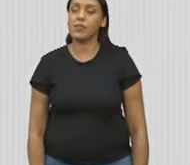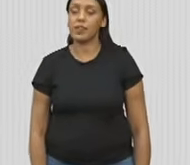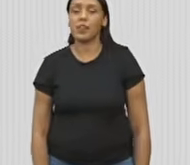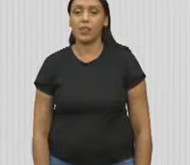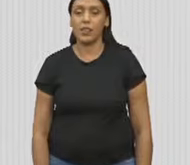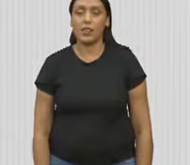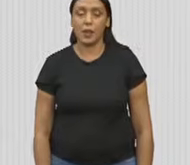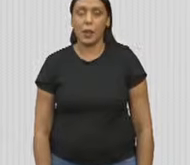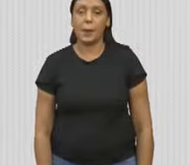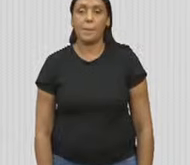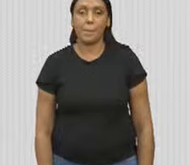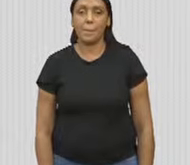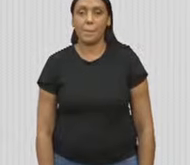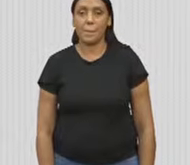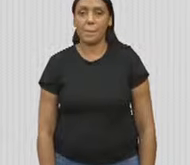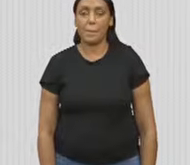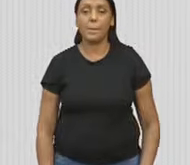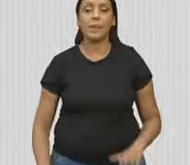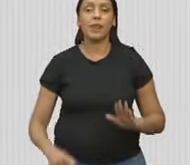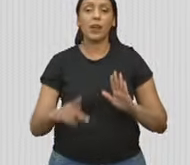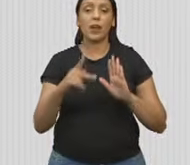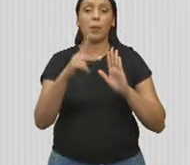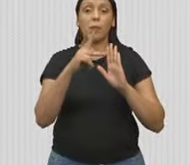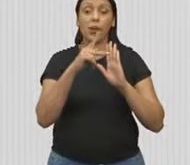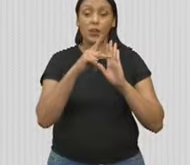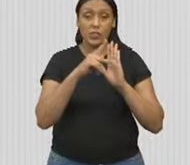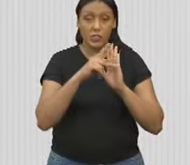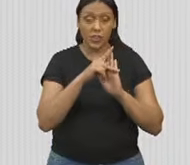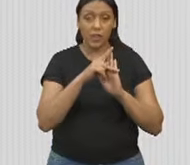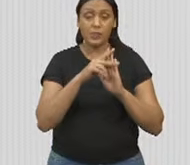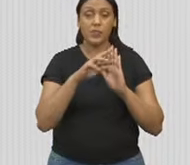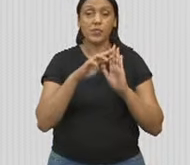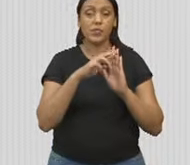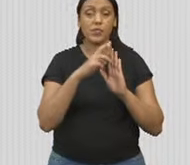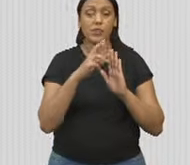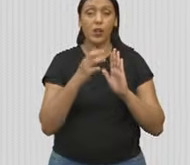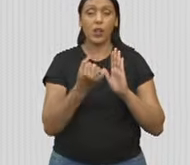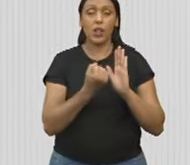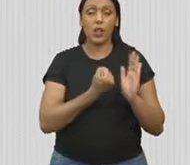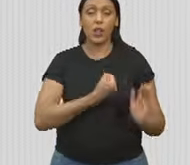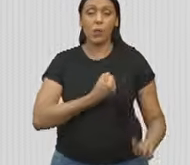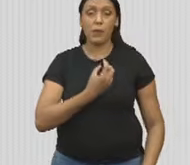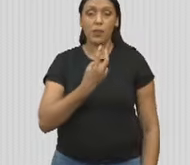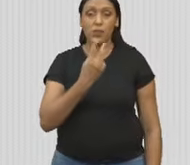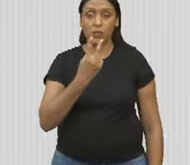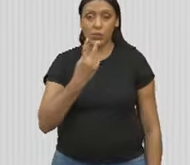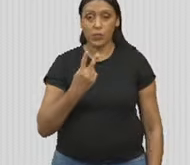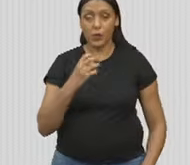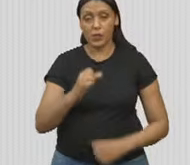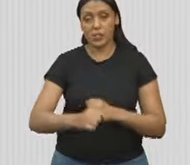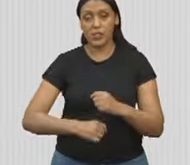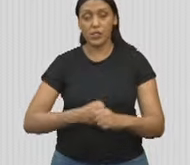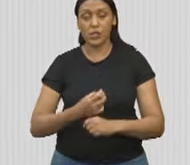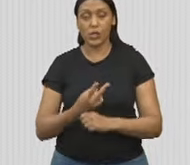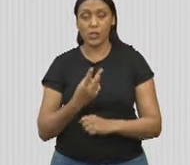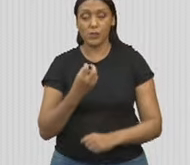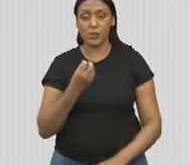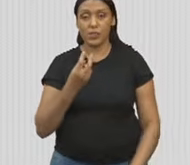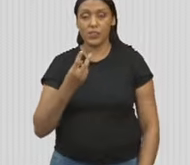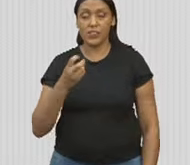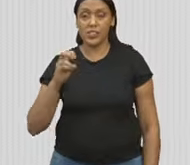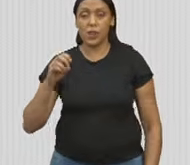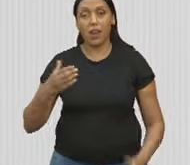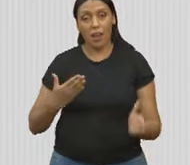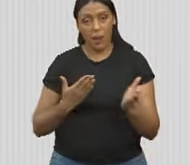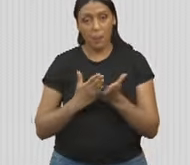Projeto de resolução número 2 de 2025 foi aprovado